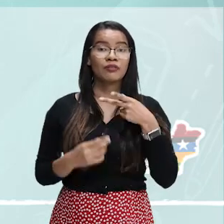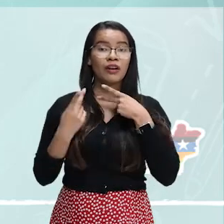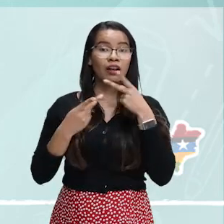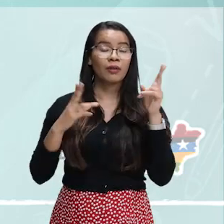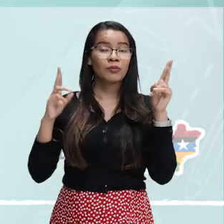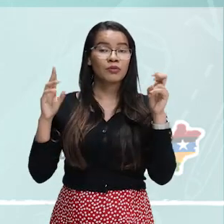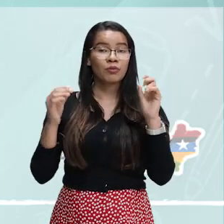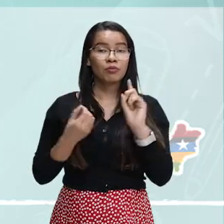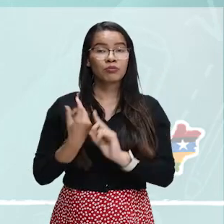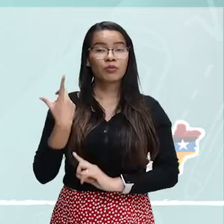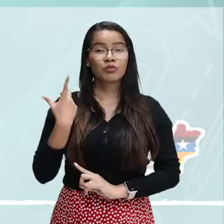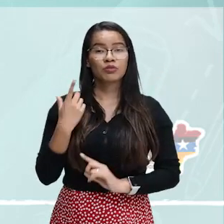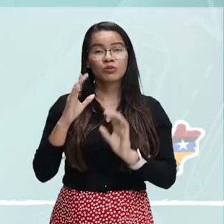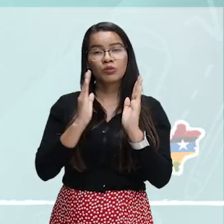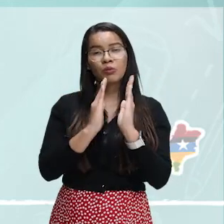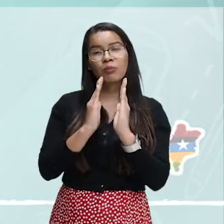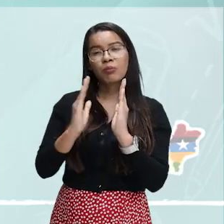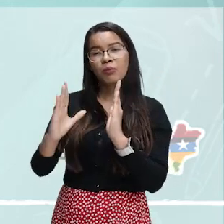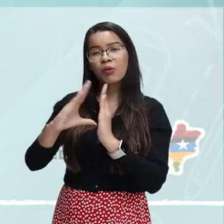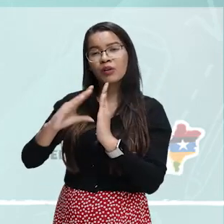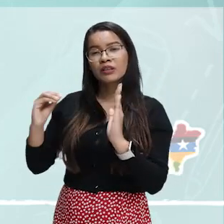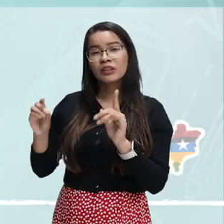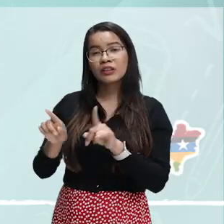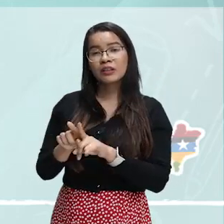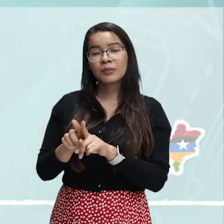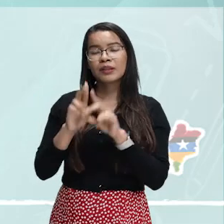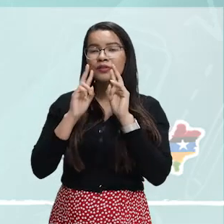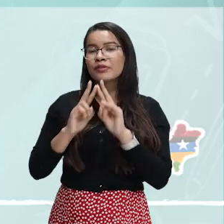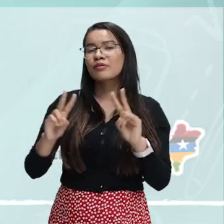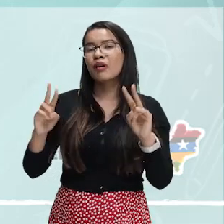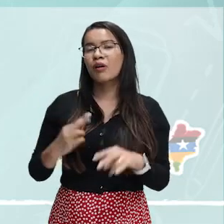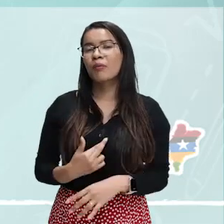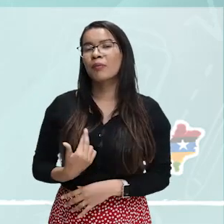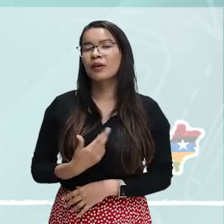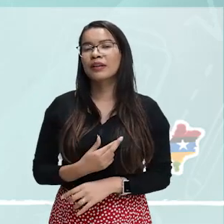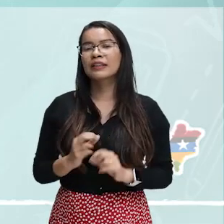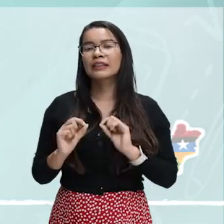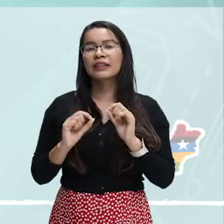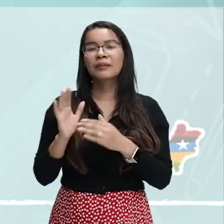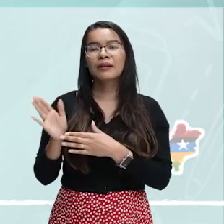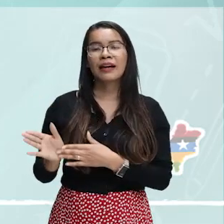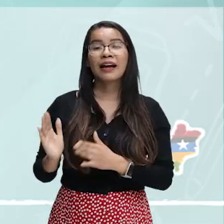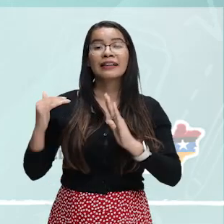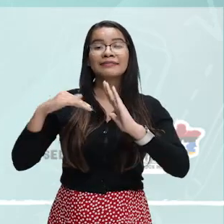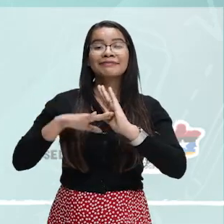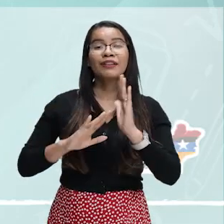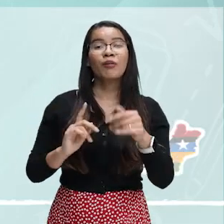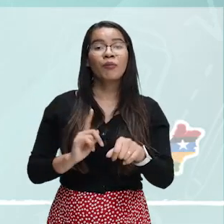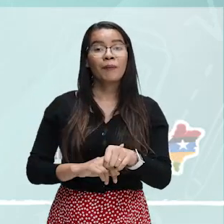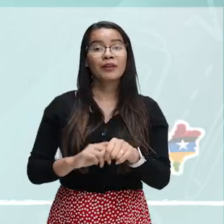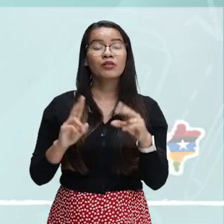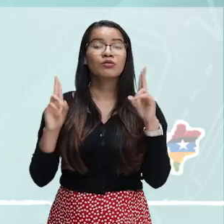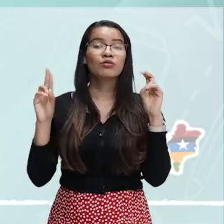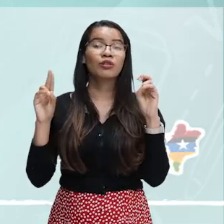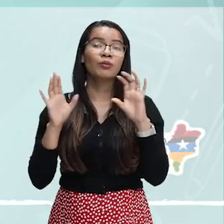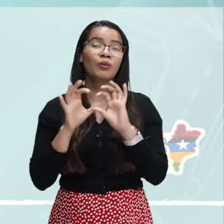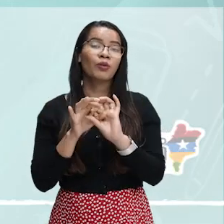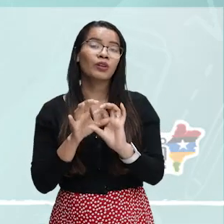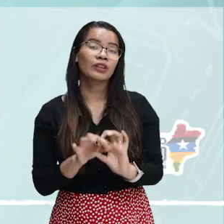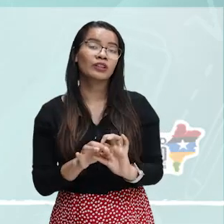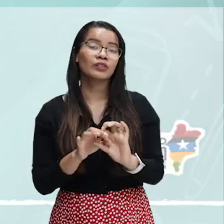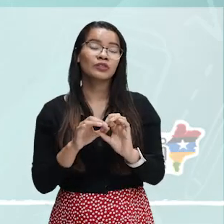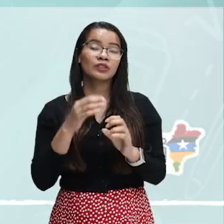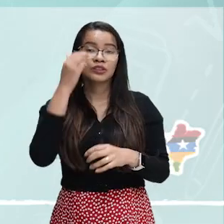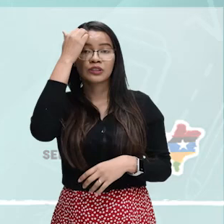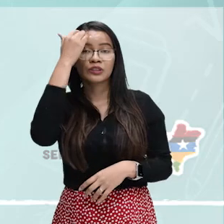Fugindo dos estereótipos e da visão romanceada que vigorava até aquele momento. Sobre o contexto histórico no qual o